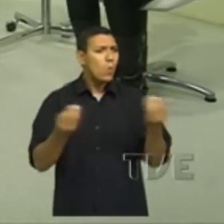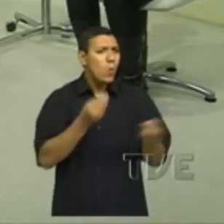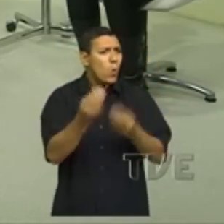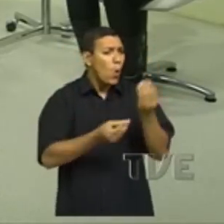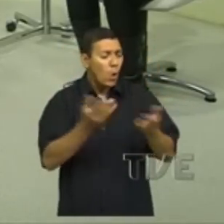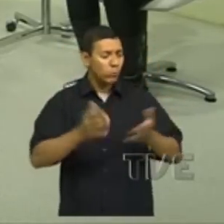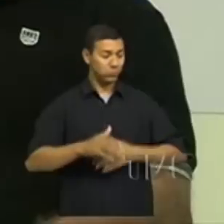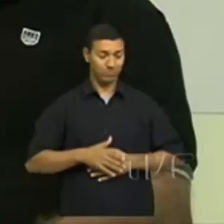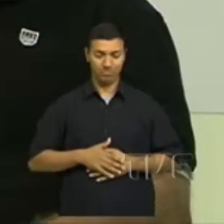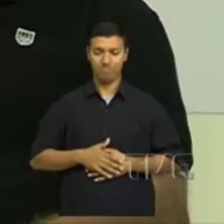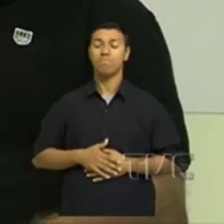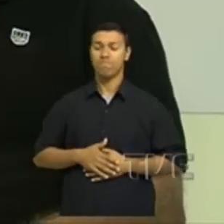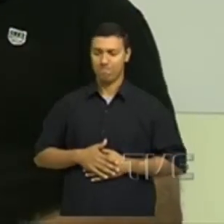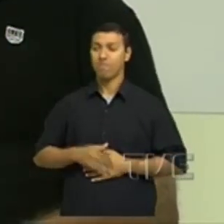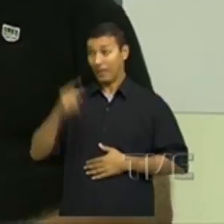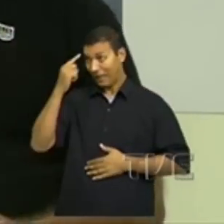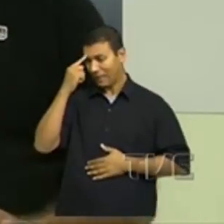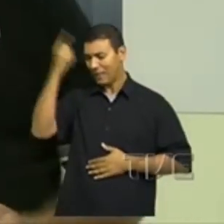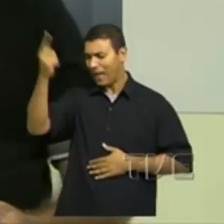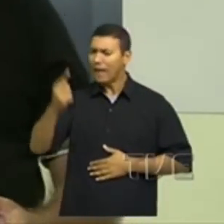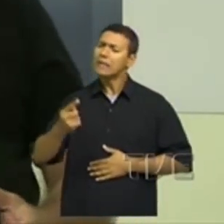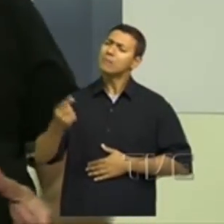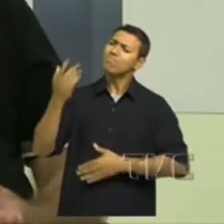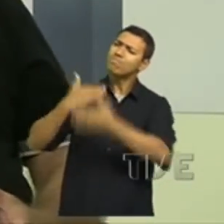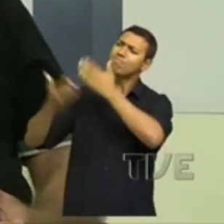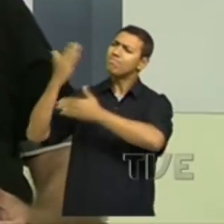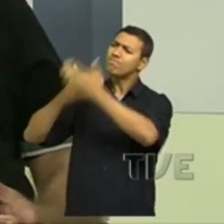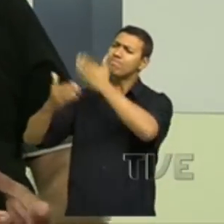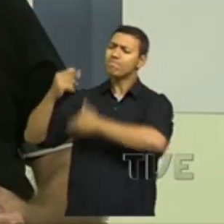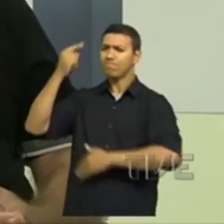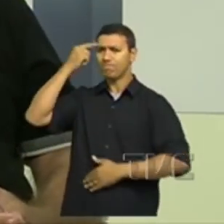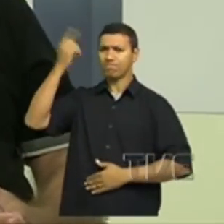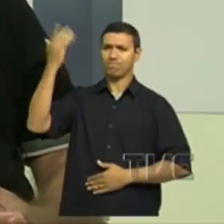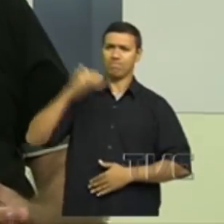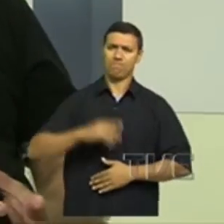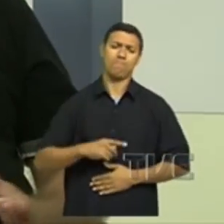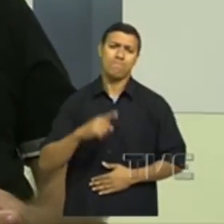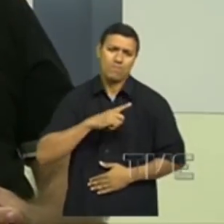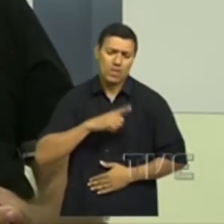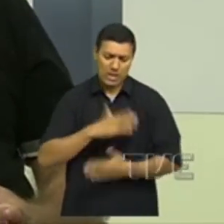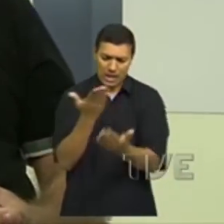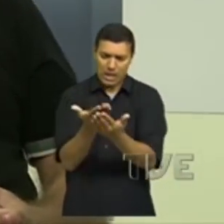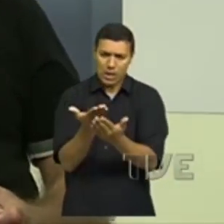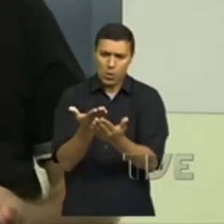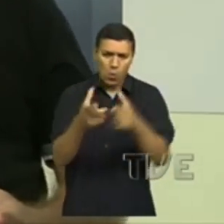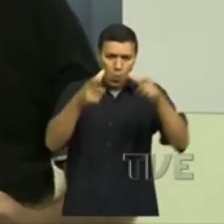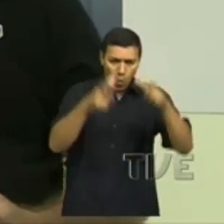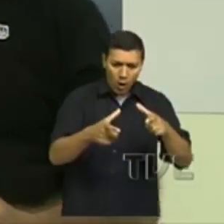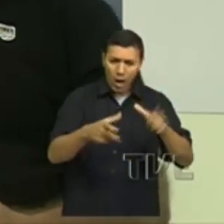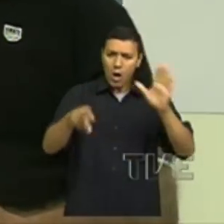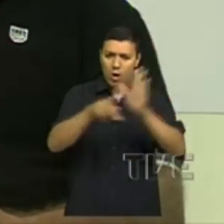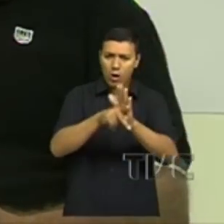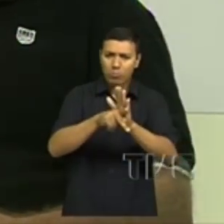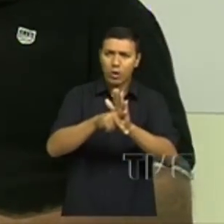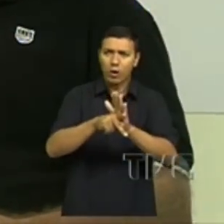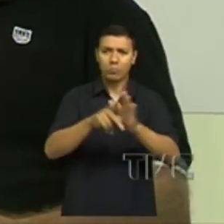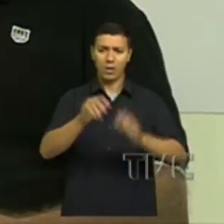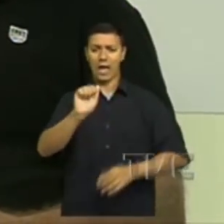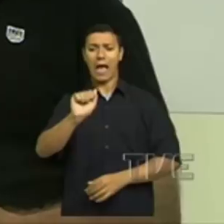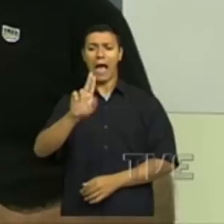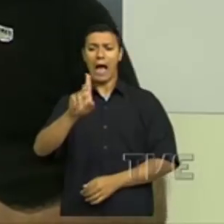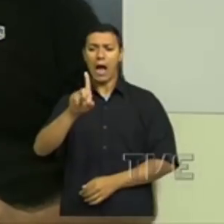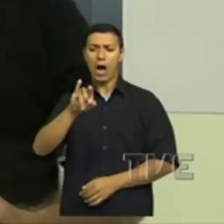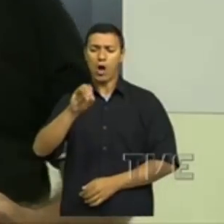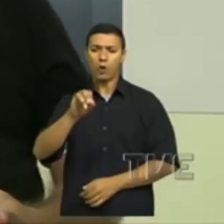ideia surgiu em função de eu ter um estúdio de áudio chamado Som